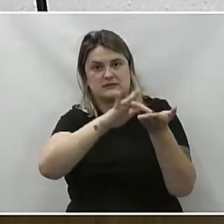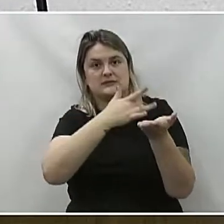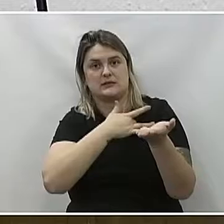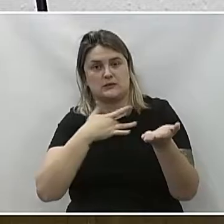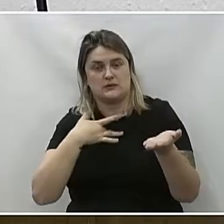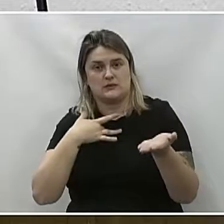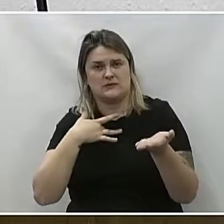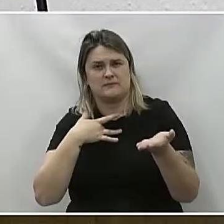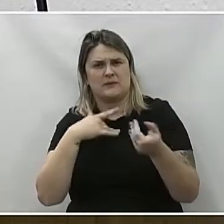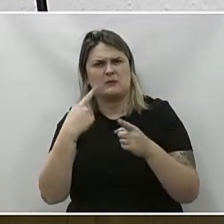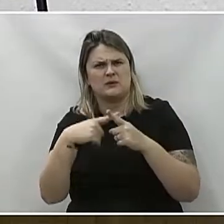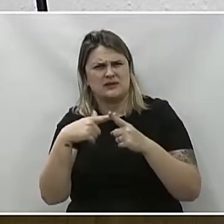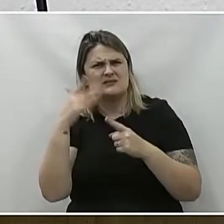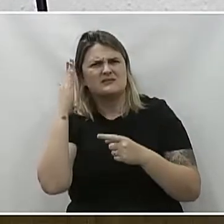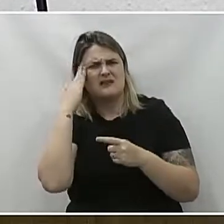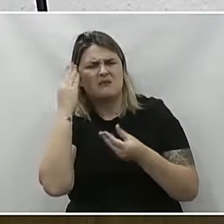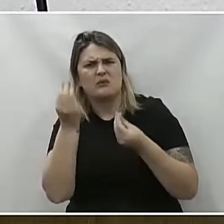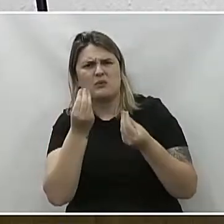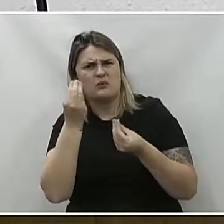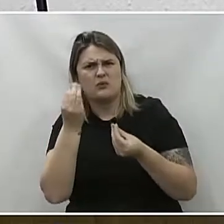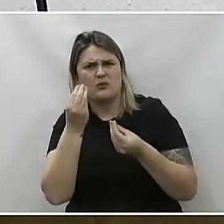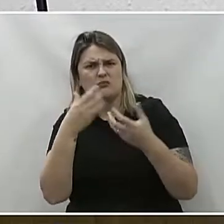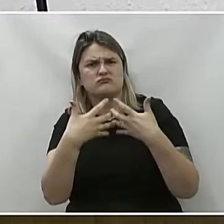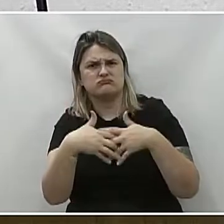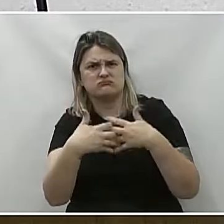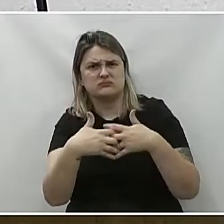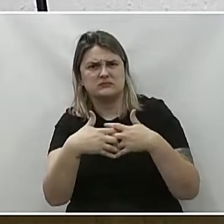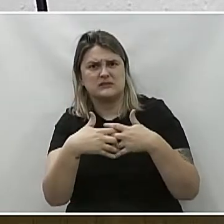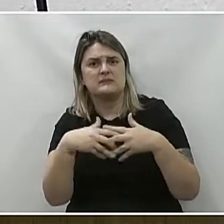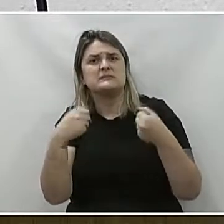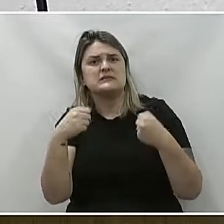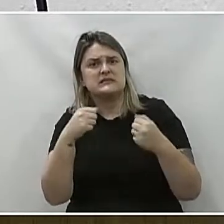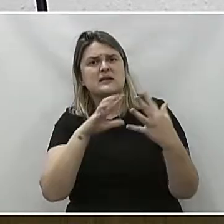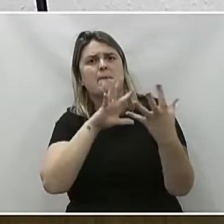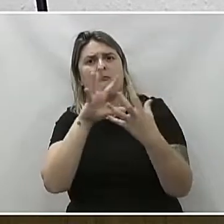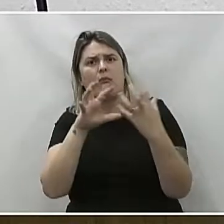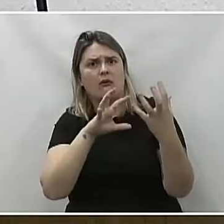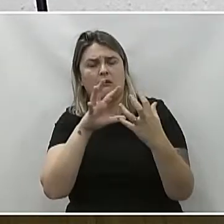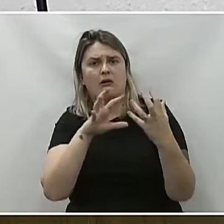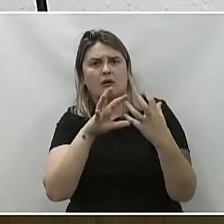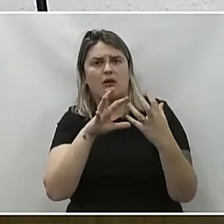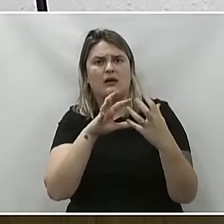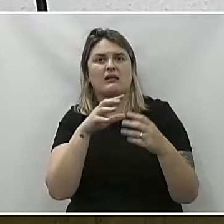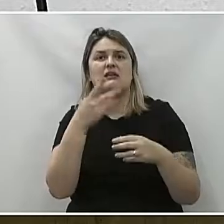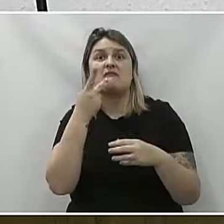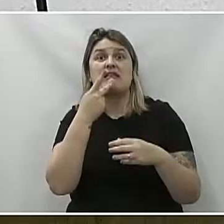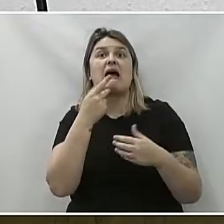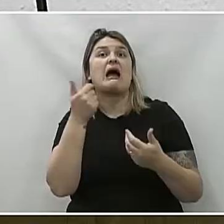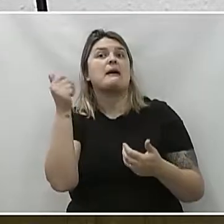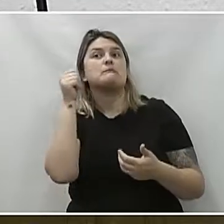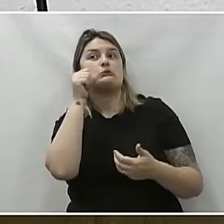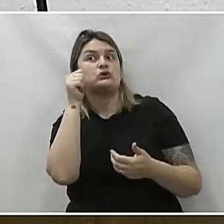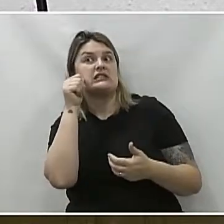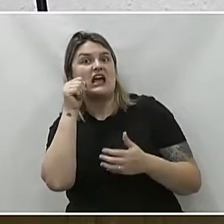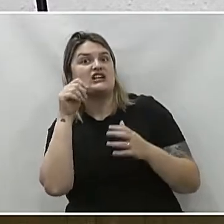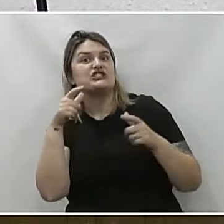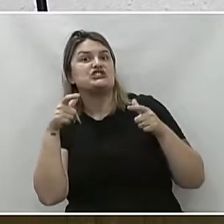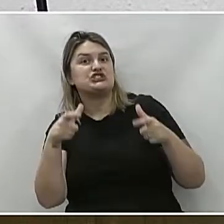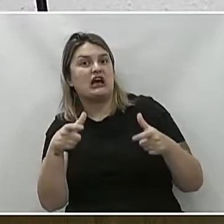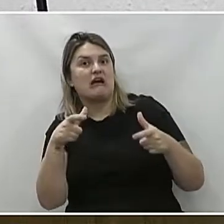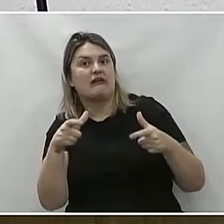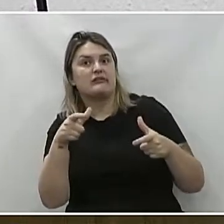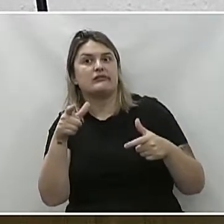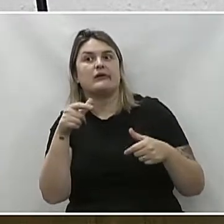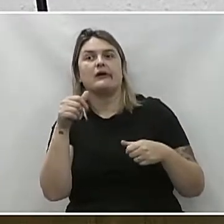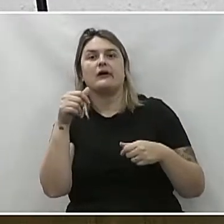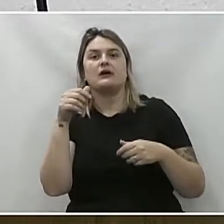Porque aqui, gente, sabe como é que funciona? Se você quer alguma coisa, tem que brigar. Aí você vira a chata do posto. Aquela que, quando chega,